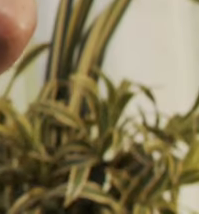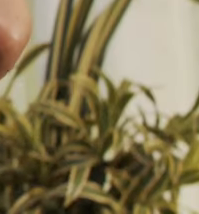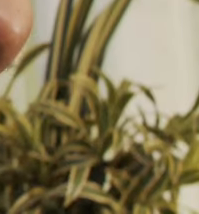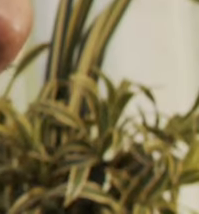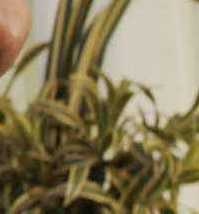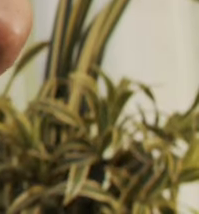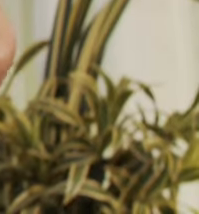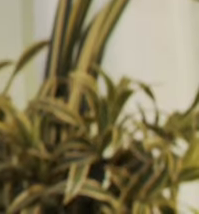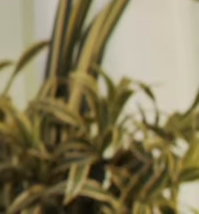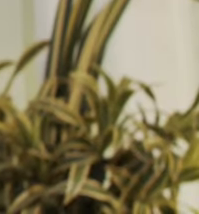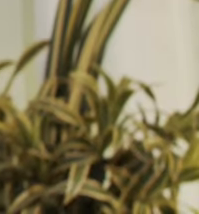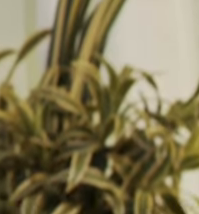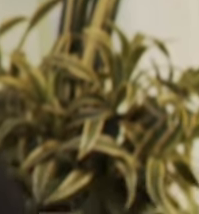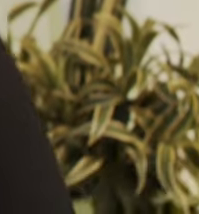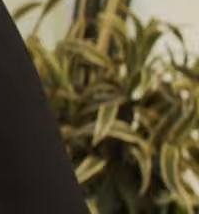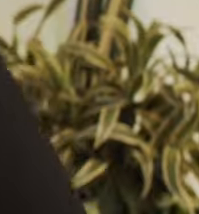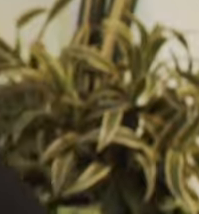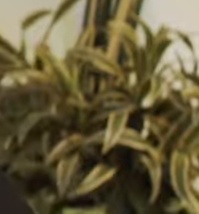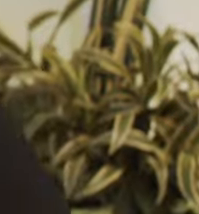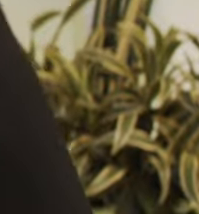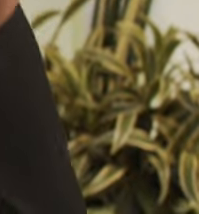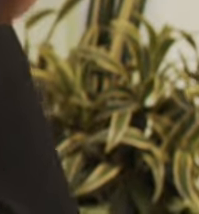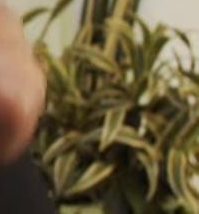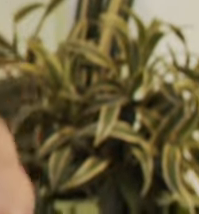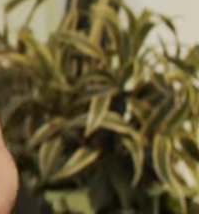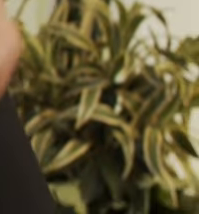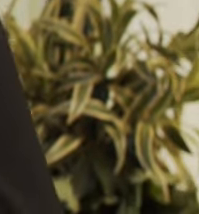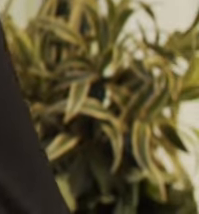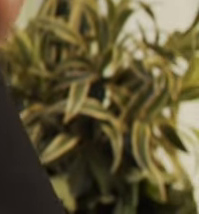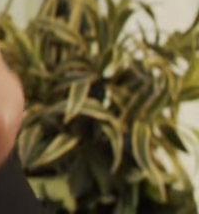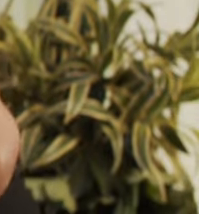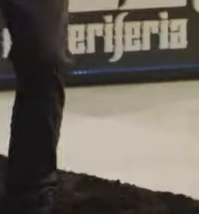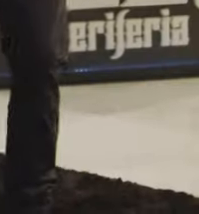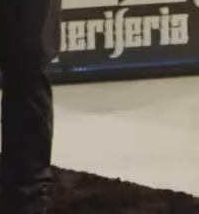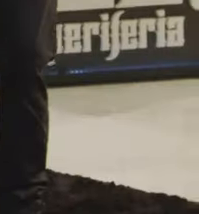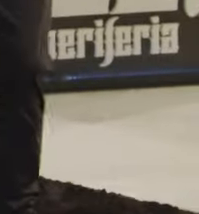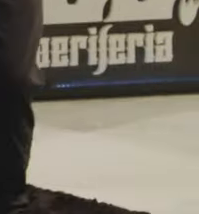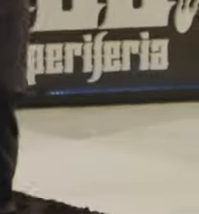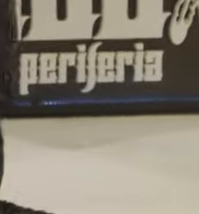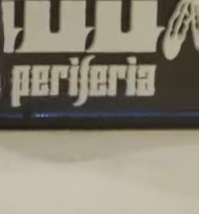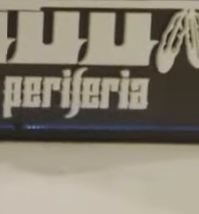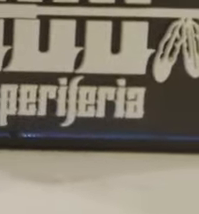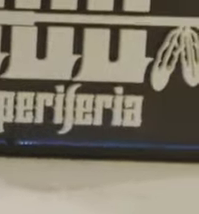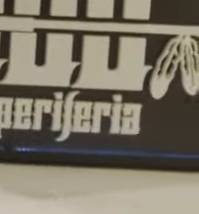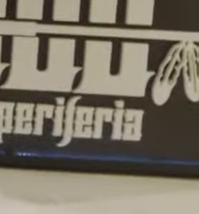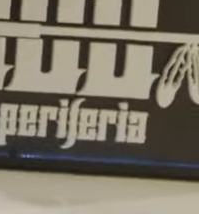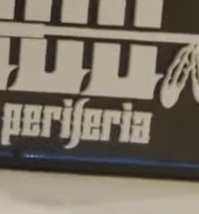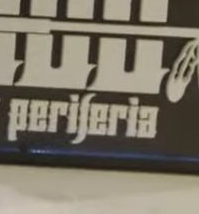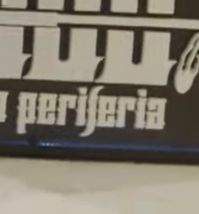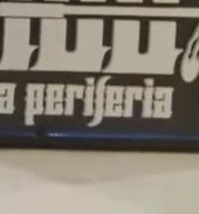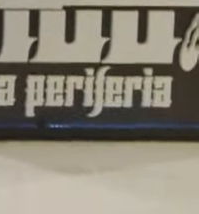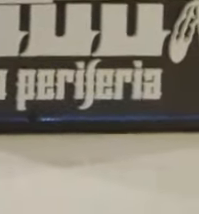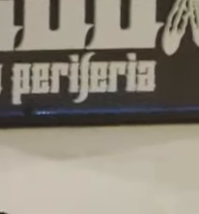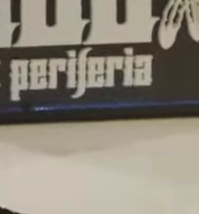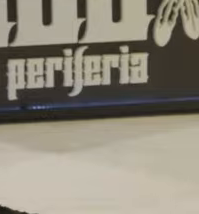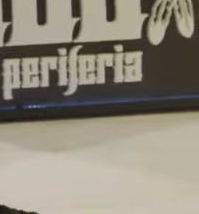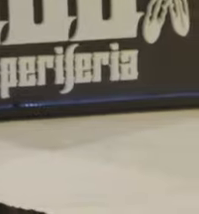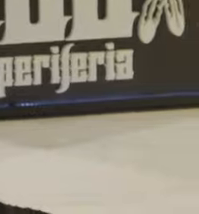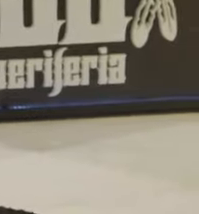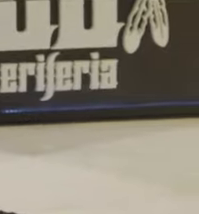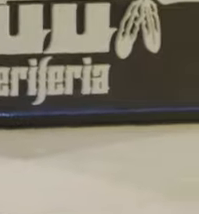tremer na rua toda. Desculpe minha lombra, foda-se a insônia. insônia.